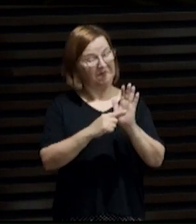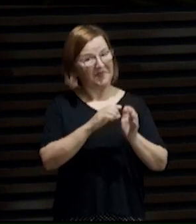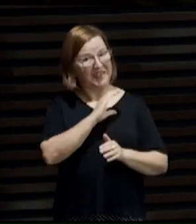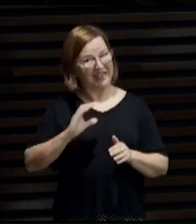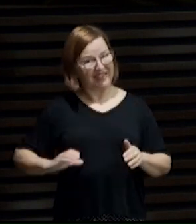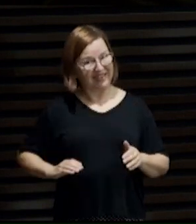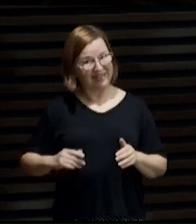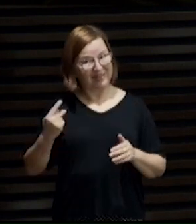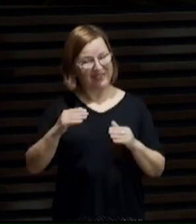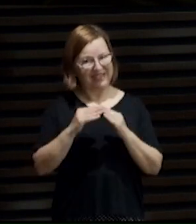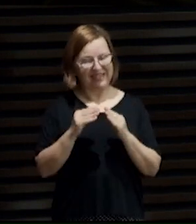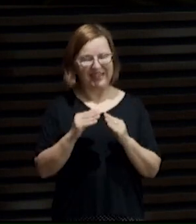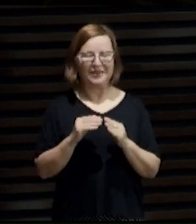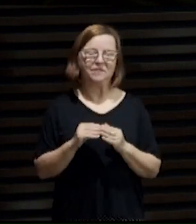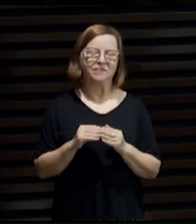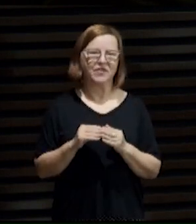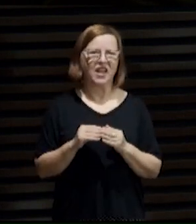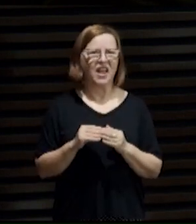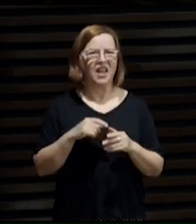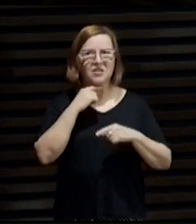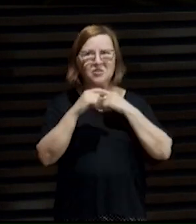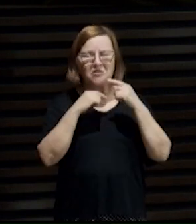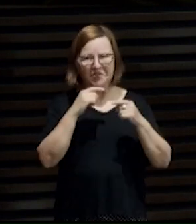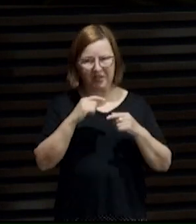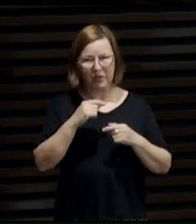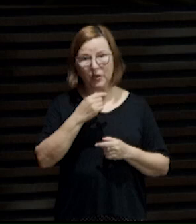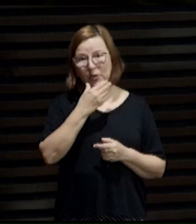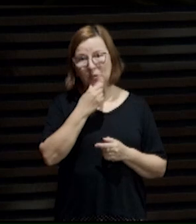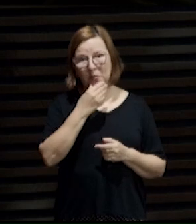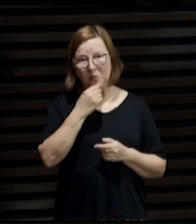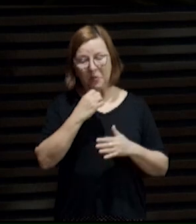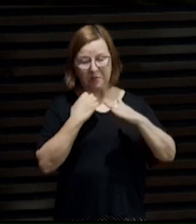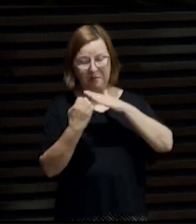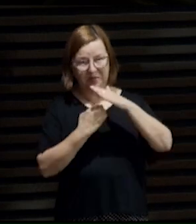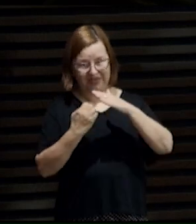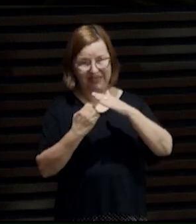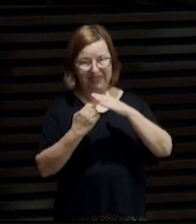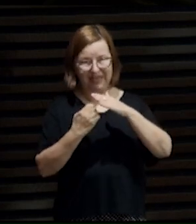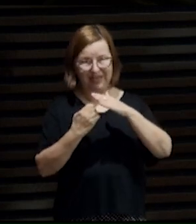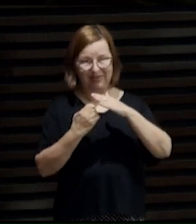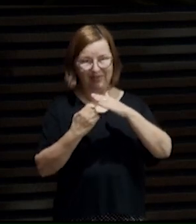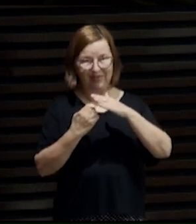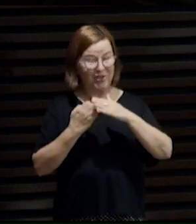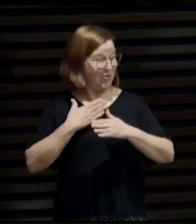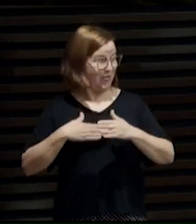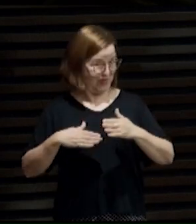seu dinheiro pela vida do gari. E o gari jamais deixaria aquela bênção para ter o dinheiro do